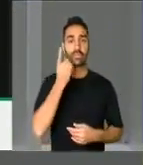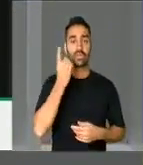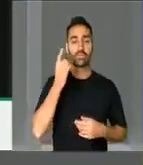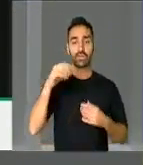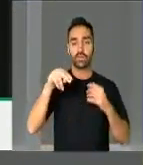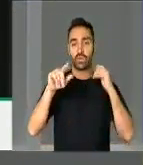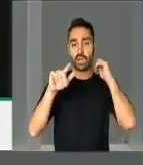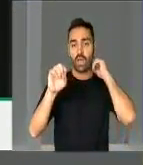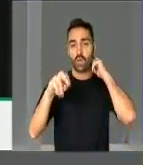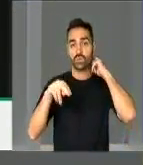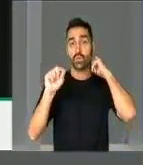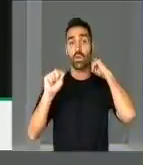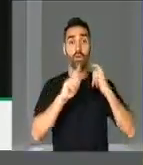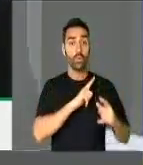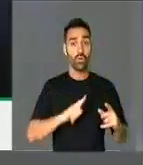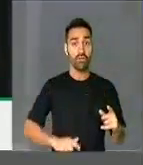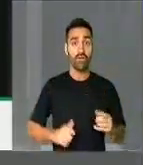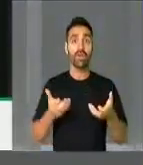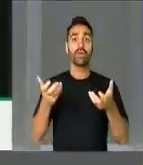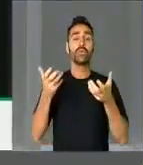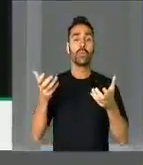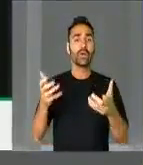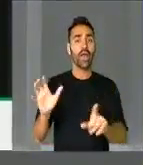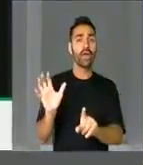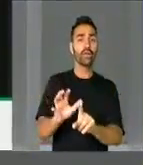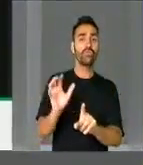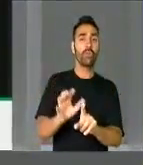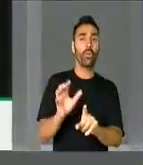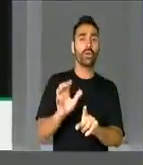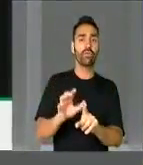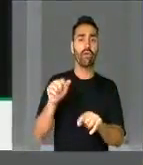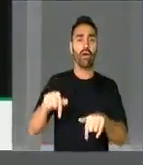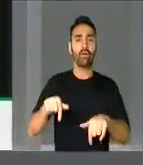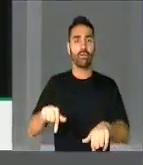Nelson Pellegrino. O governo quer criar uma opinião pública aqui dentro dessa casa